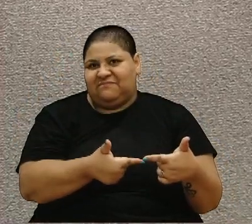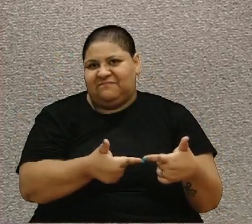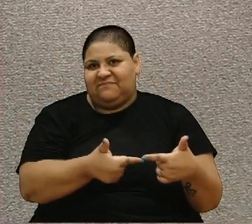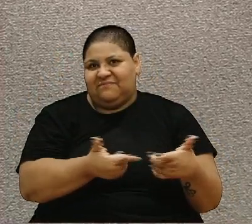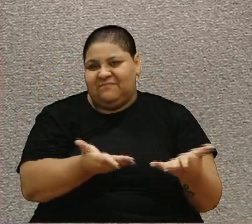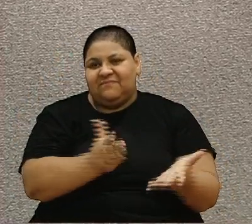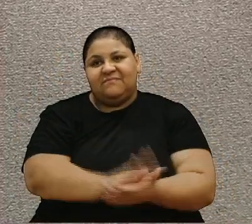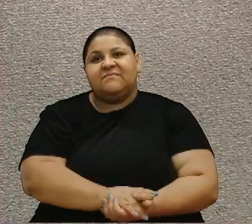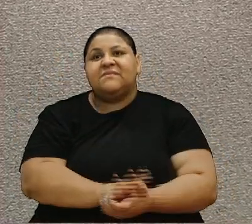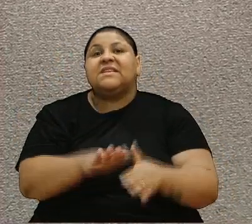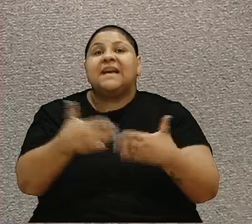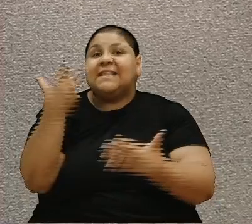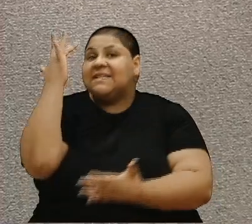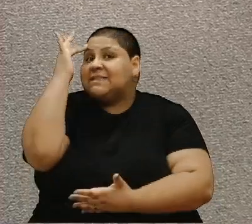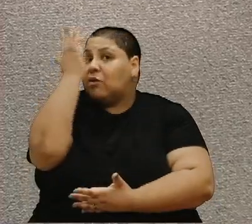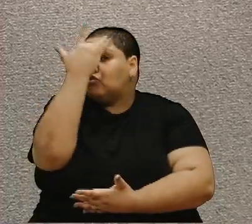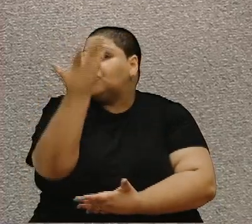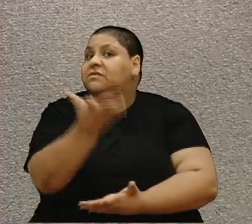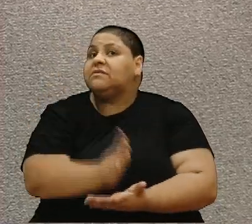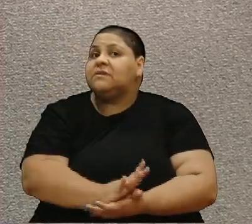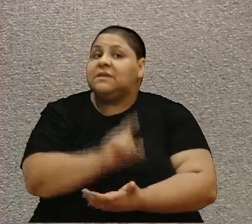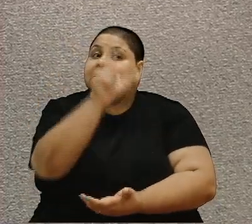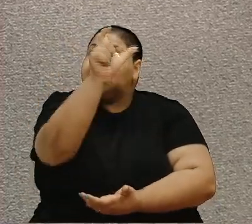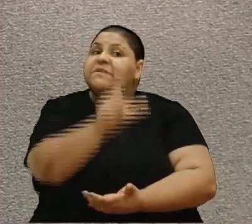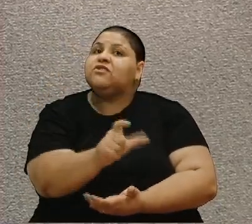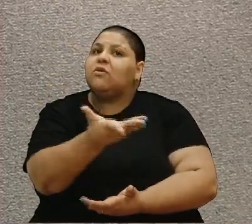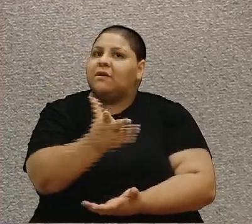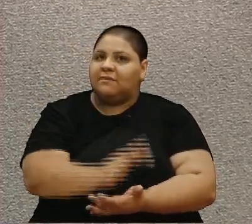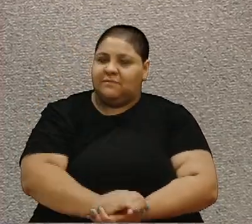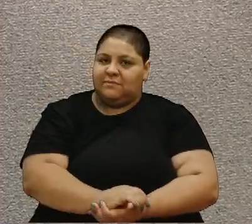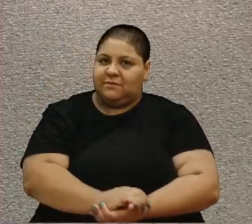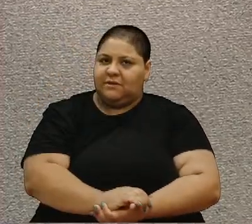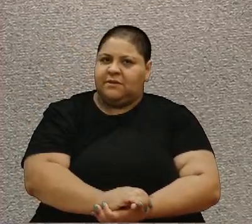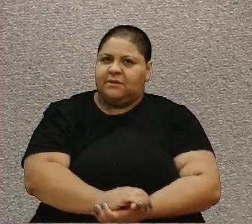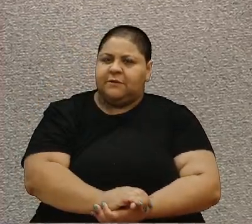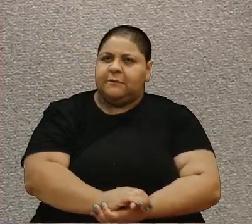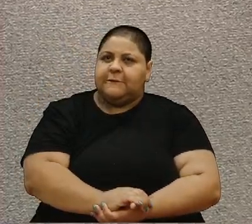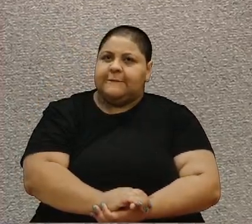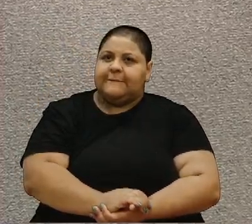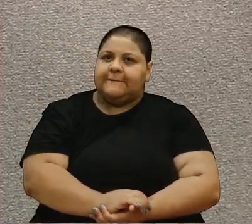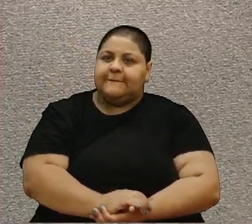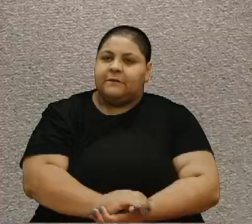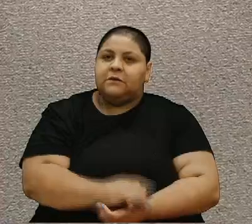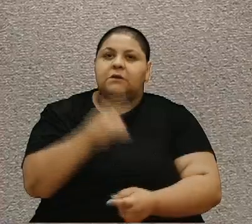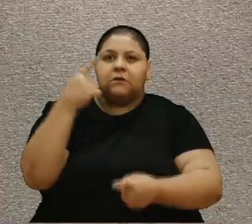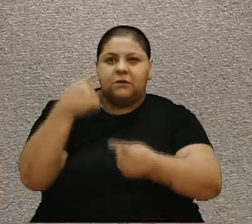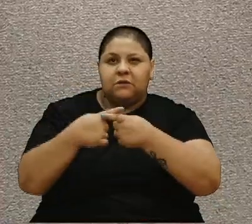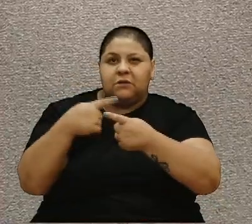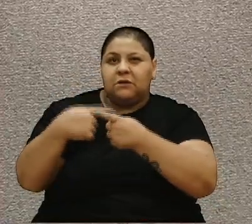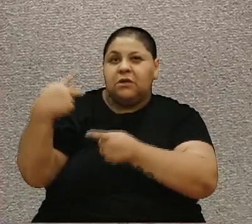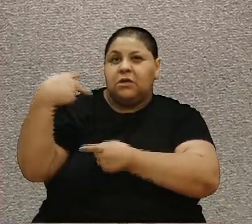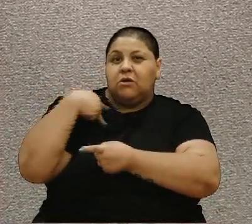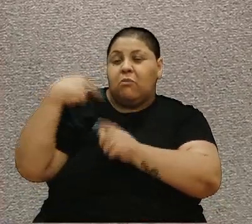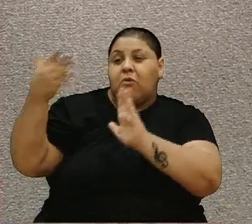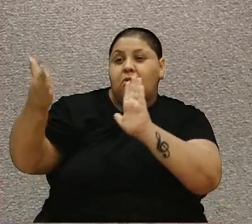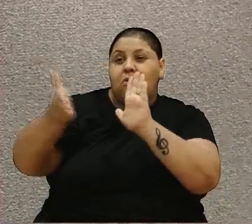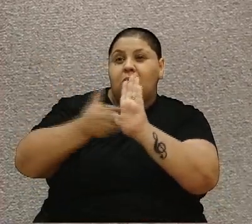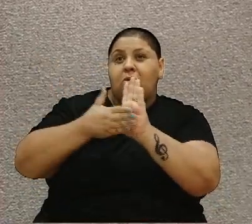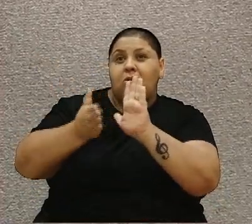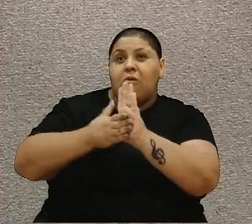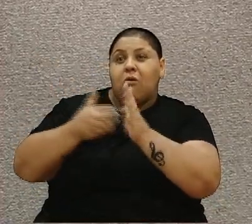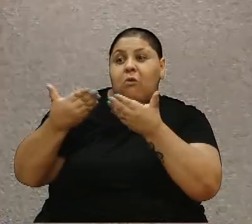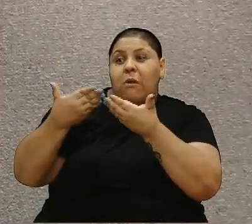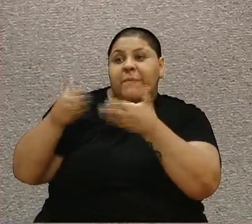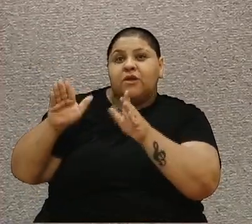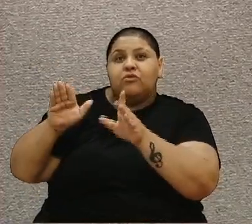Cadê a saúde mental desse trabalhador? Então, por que a gente não pode propor também uma abertura de